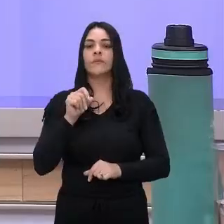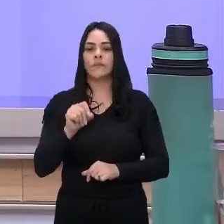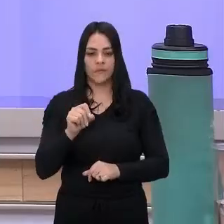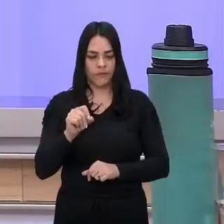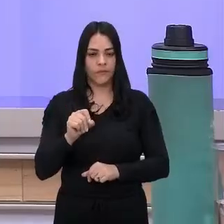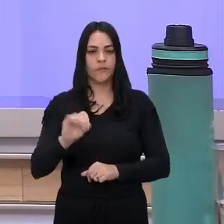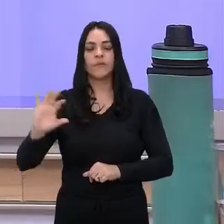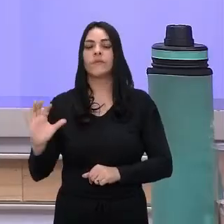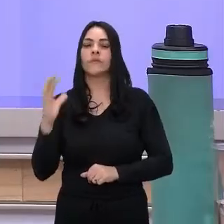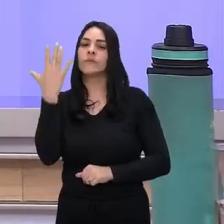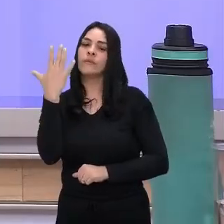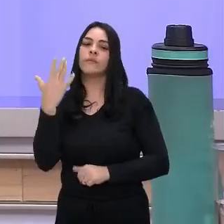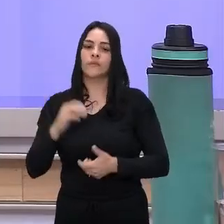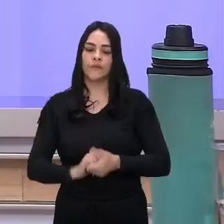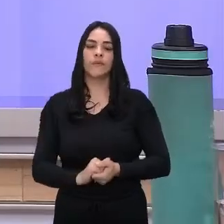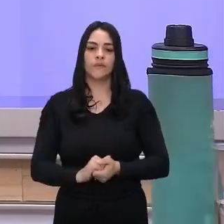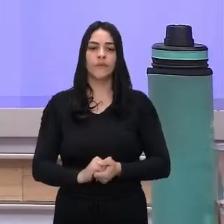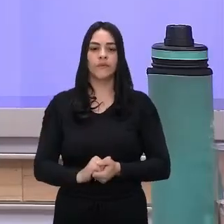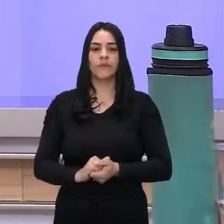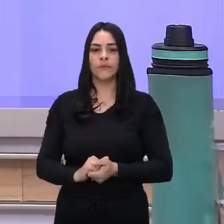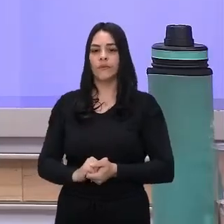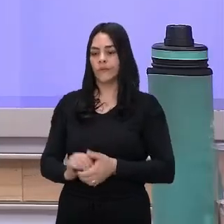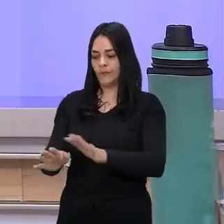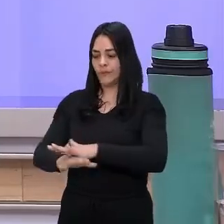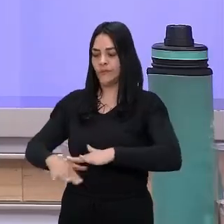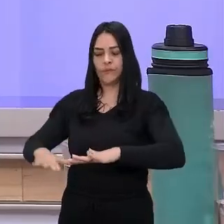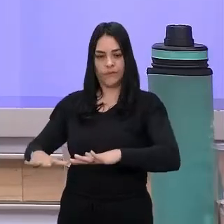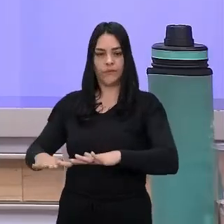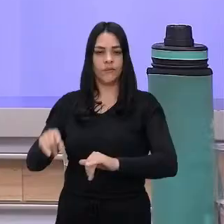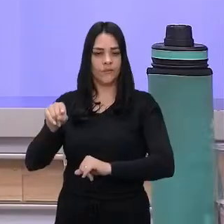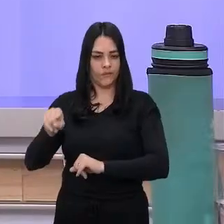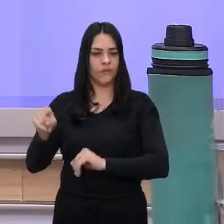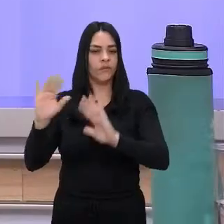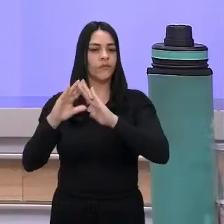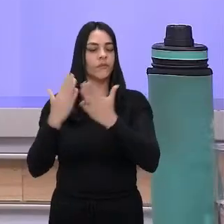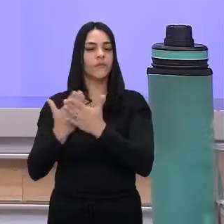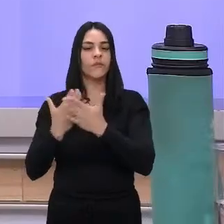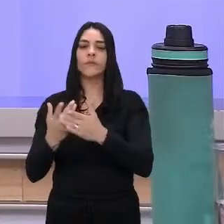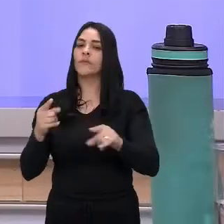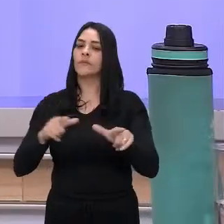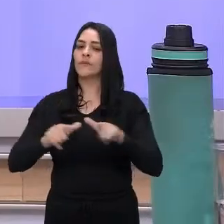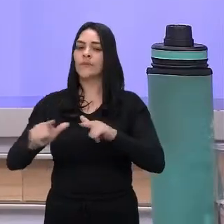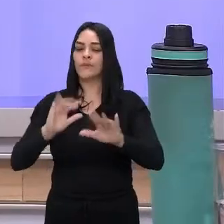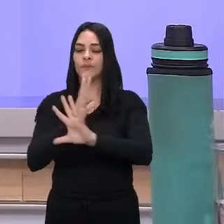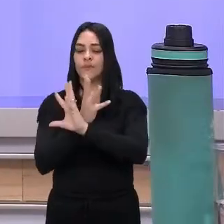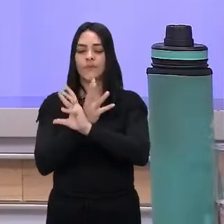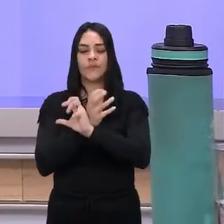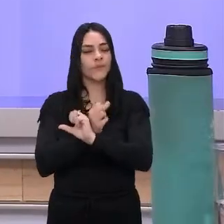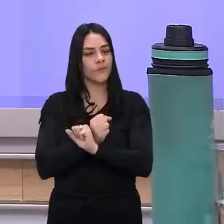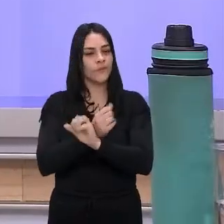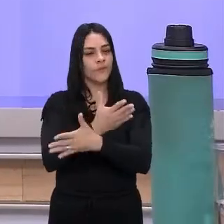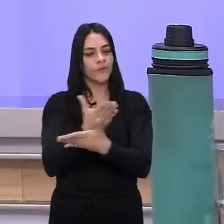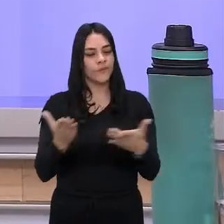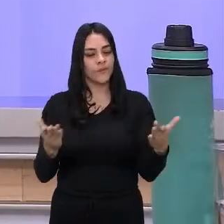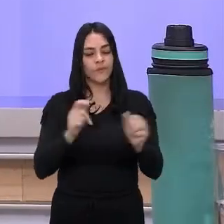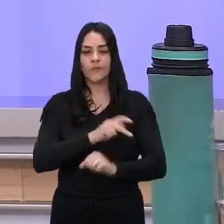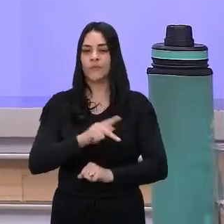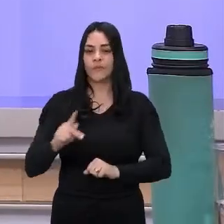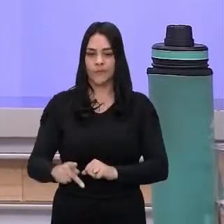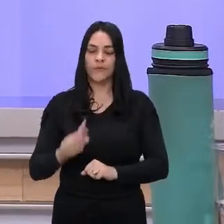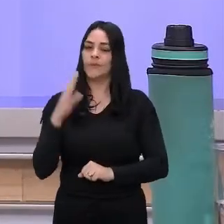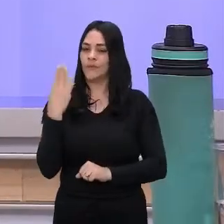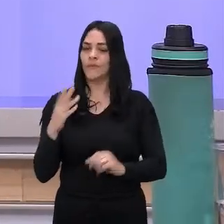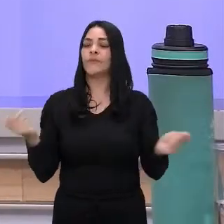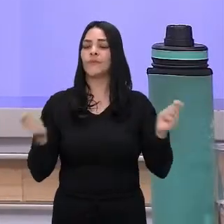de realizar horta e compostagem na escola, porque pode ser trabalhado com a interdisciplinaridade, né? Então, nós, professores, por exemplo, de